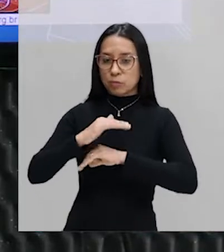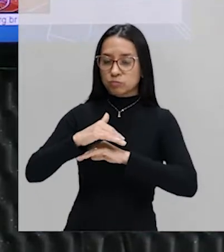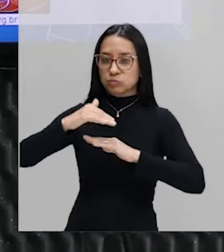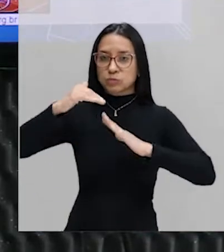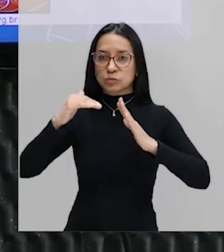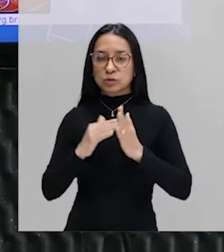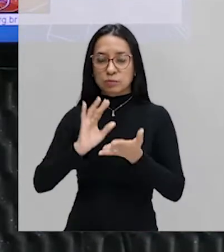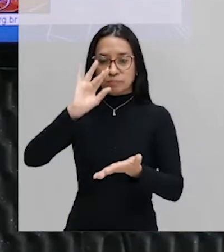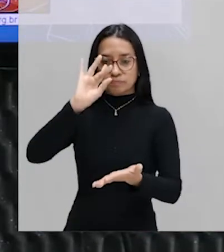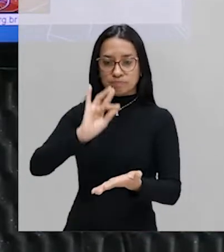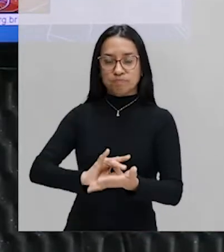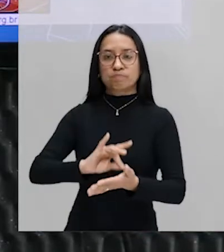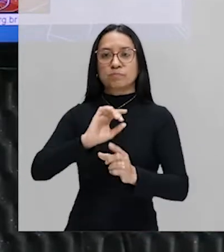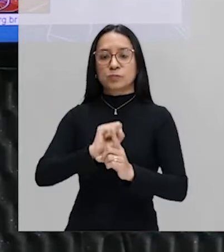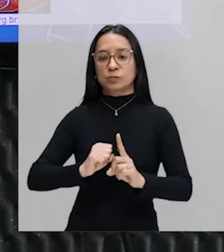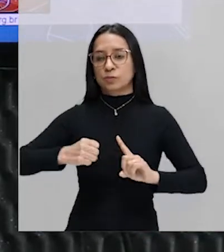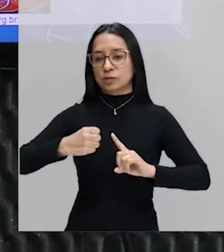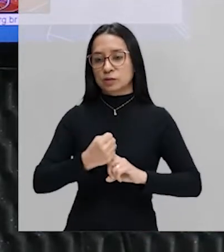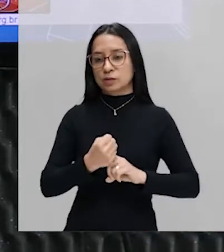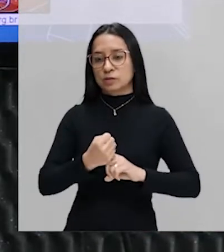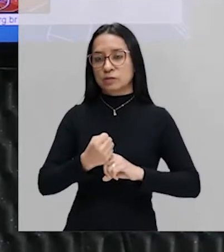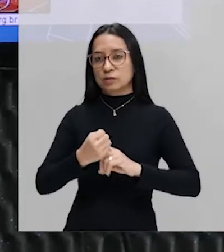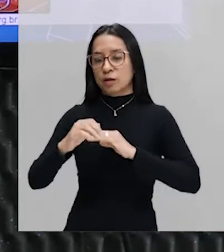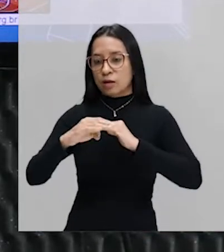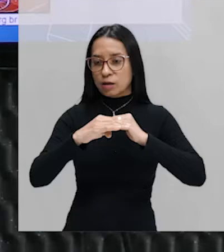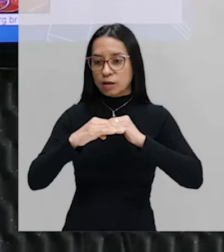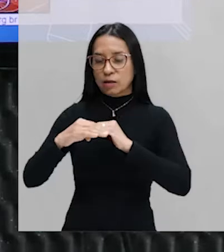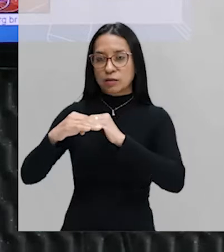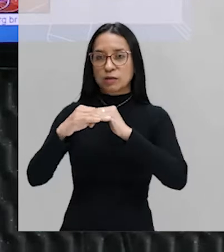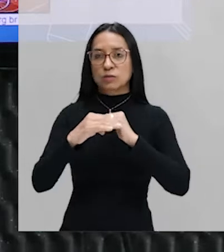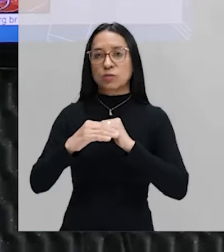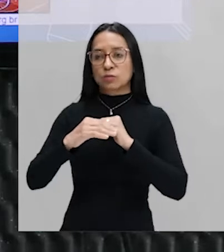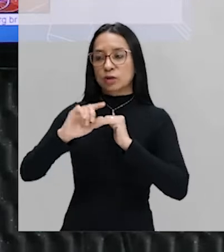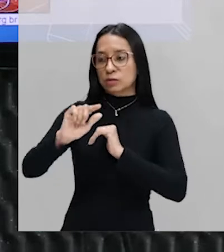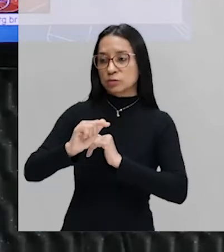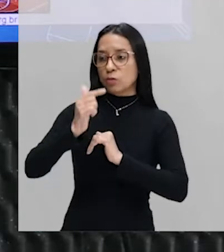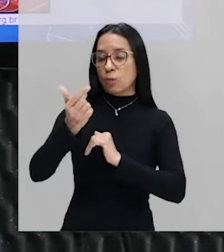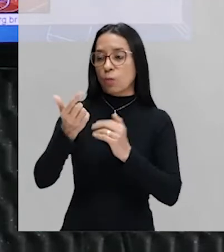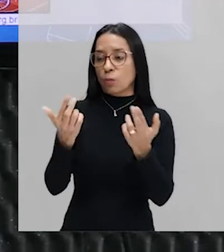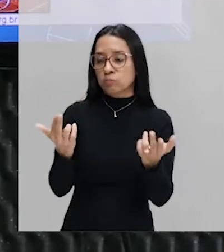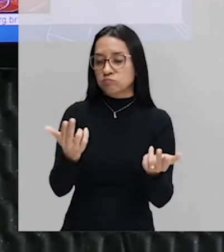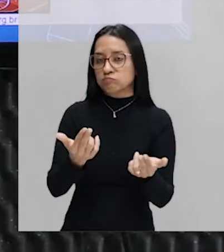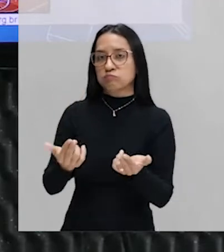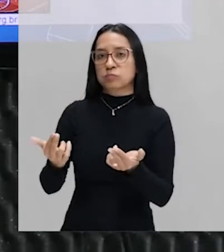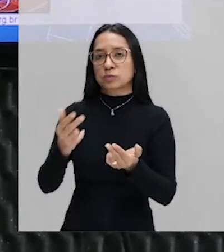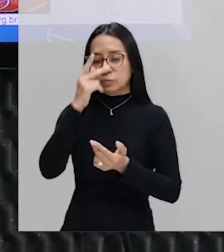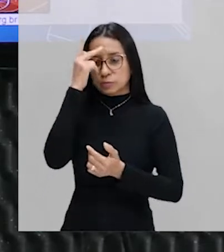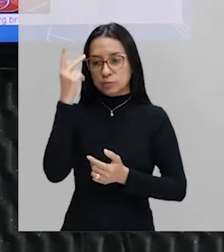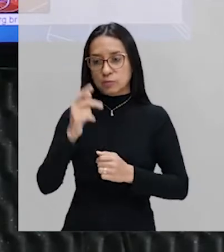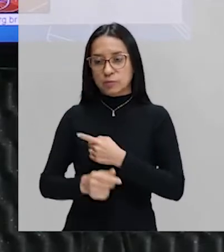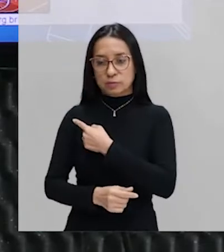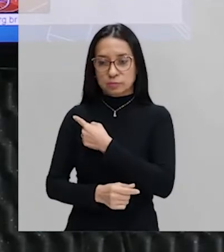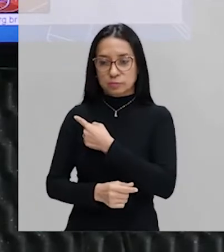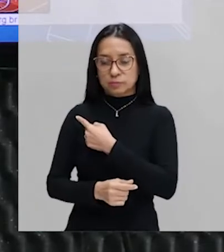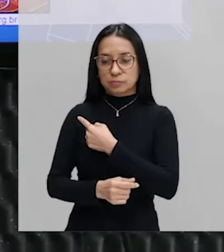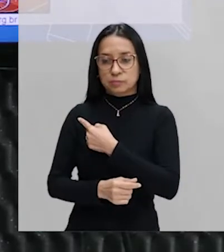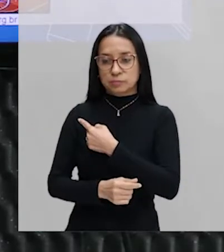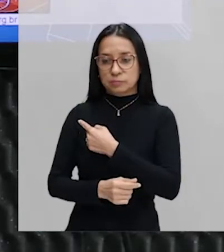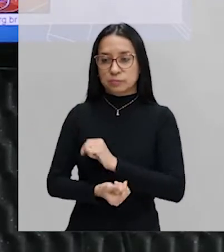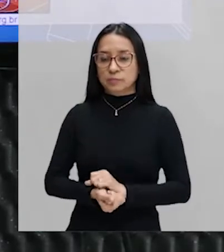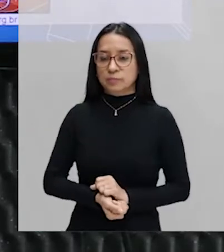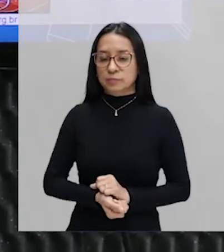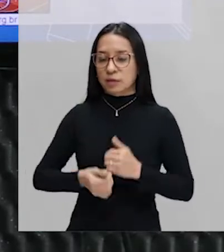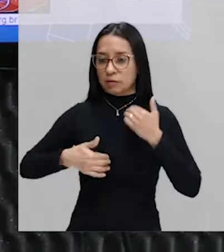na sociedade em igualdade de condições com as demais pessoas. Então, está bem aqui, ó, de natureza